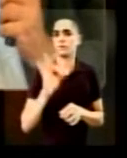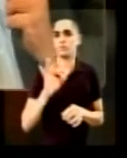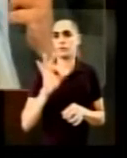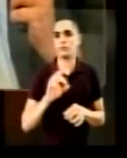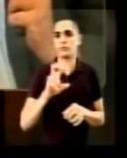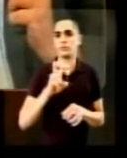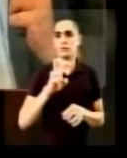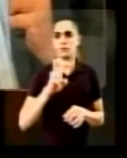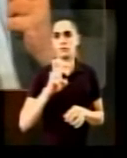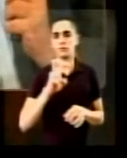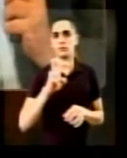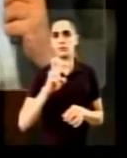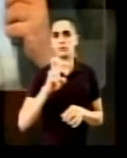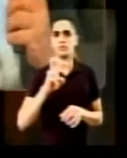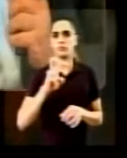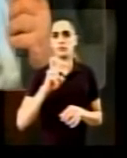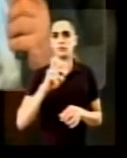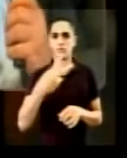52,51